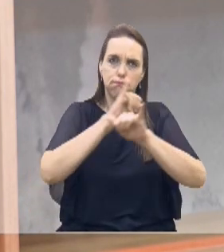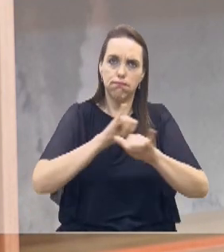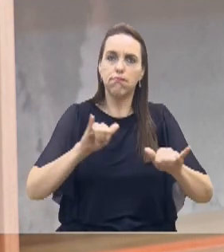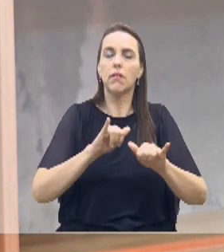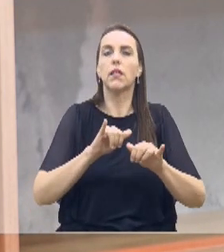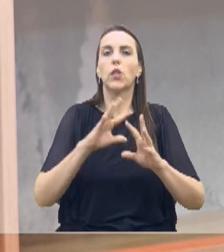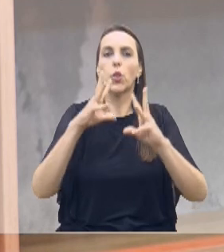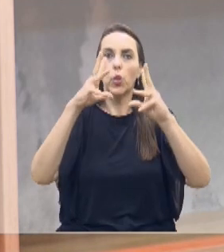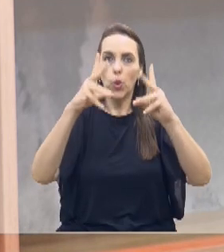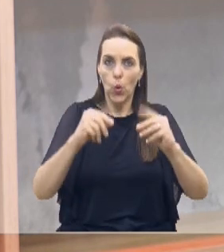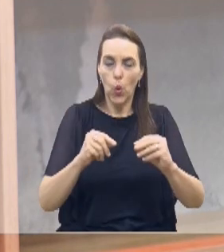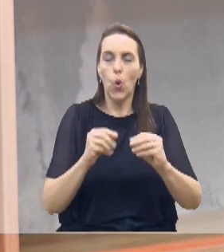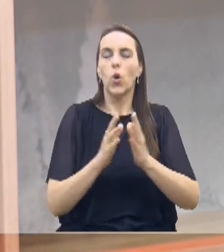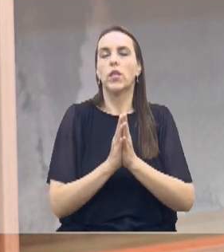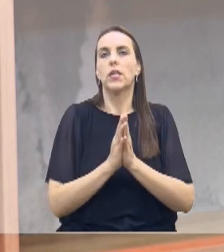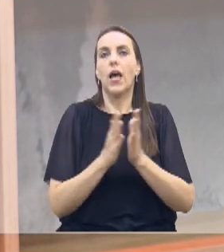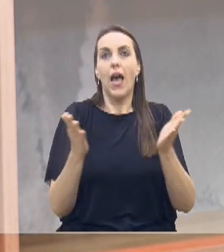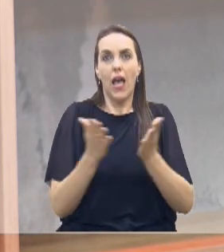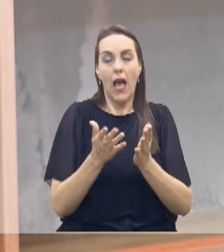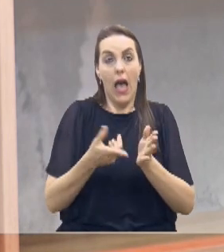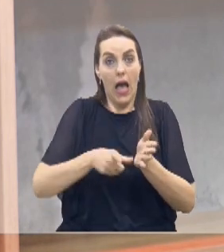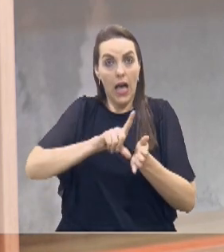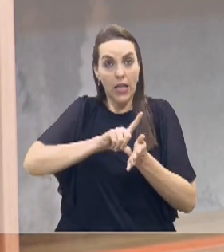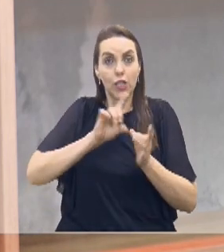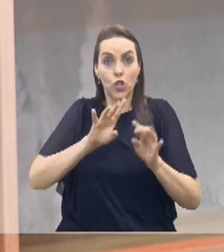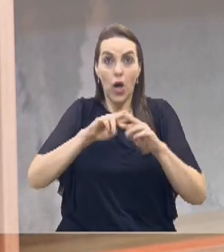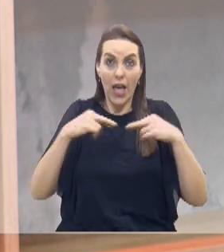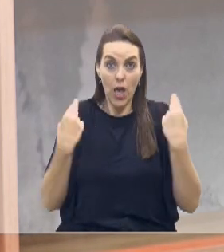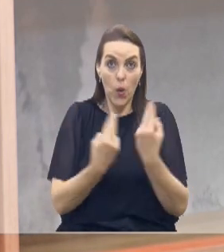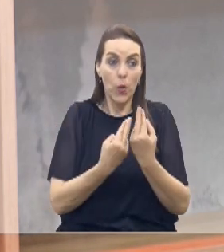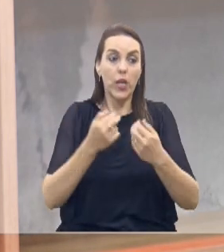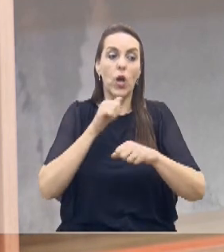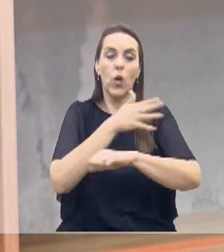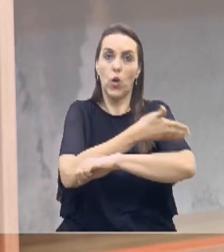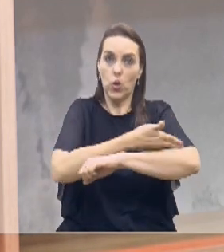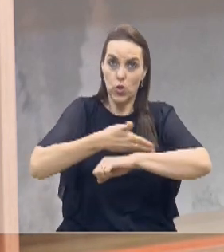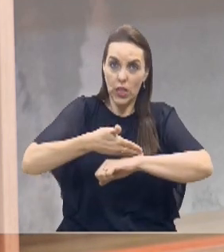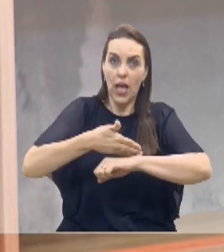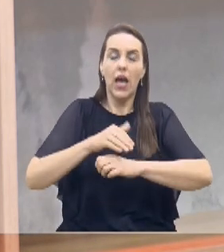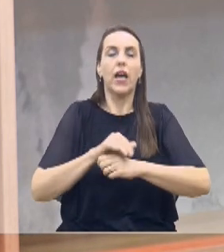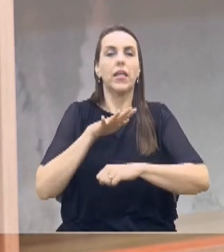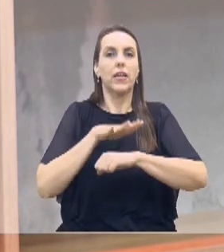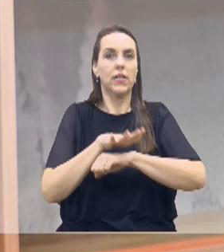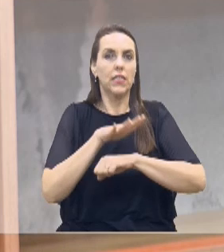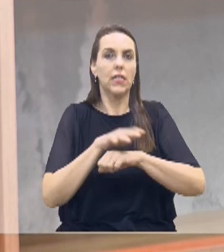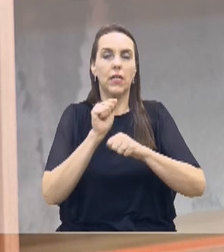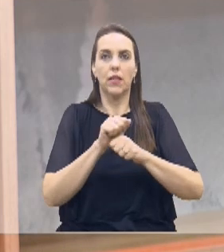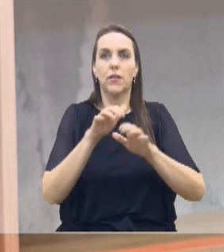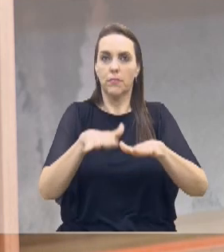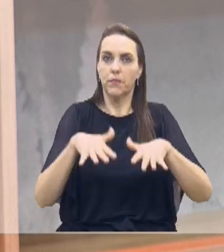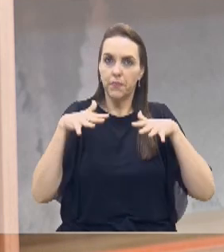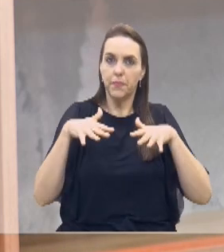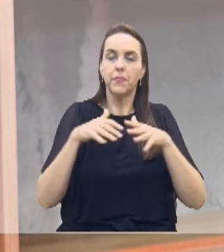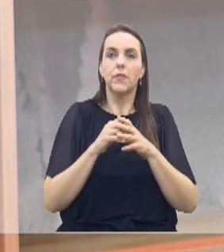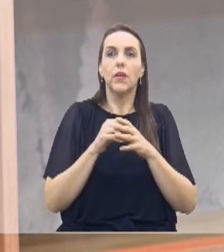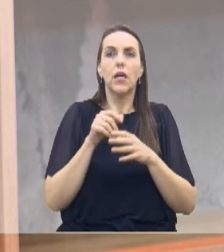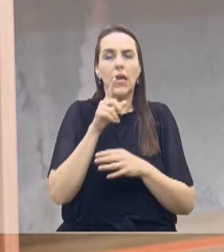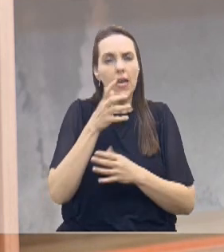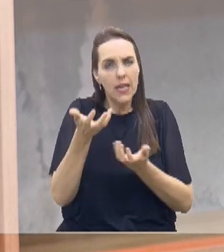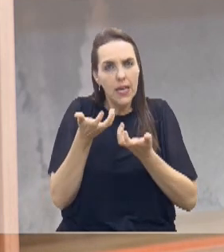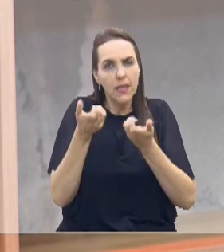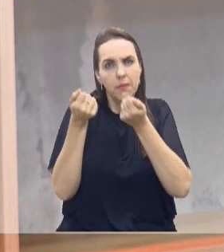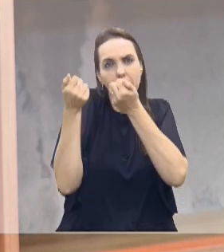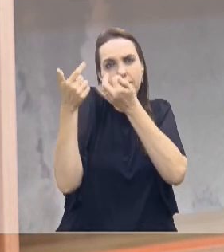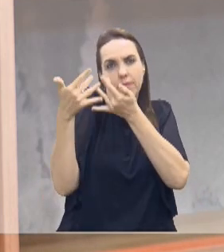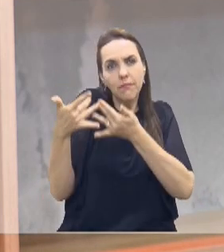restringia às sessões ordinárias e audiências públicas. Enfim, então eu gostaria também de que a senhora ampliasse um pouco